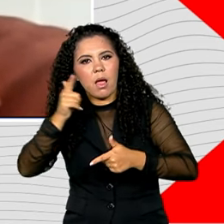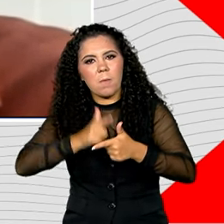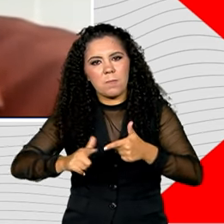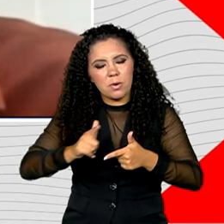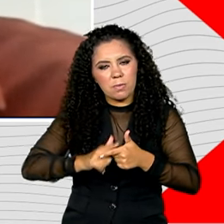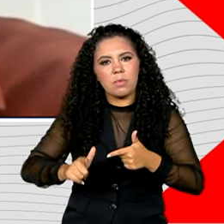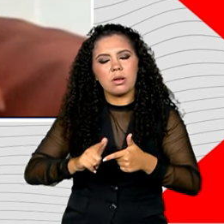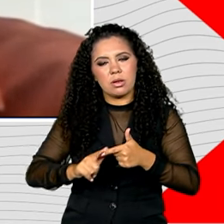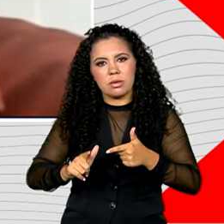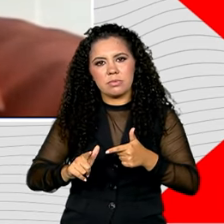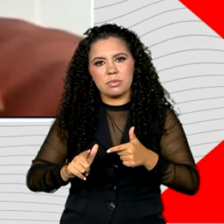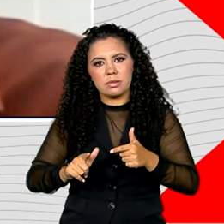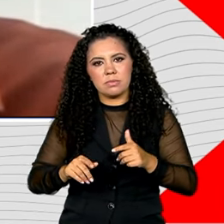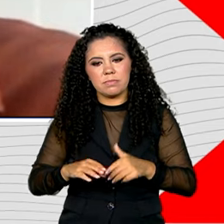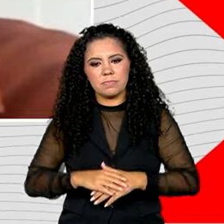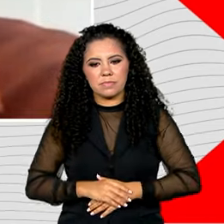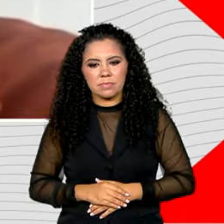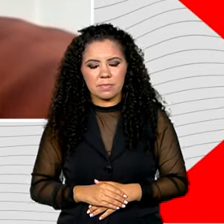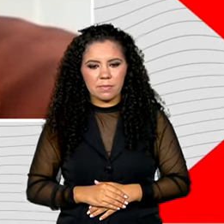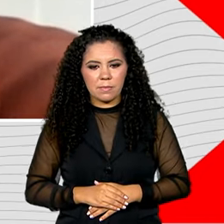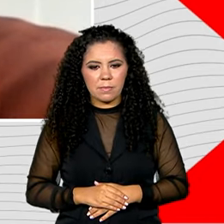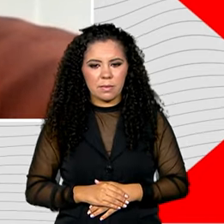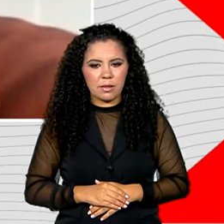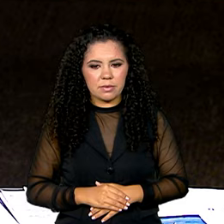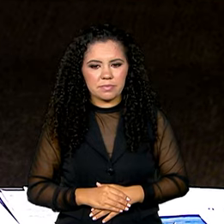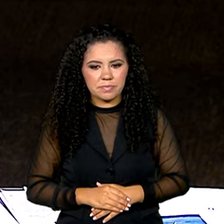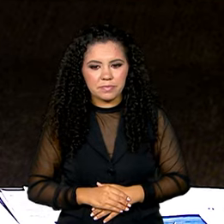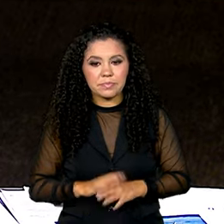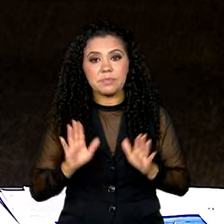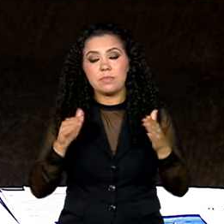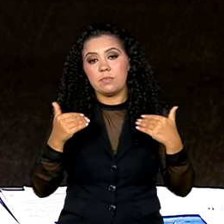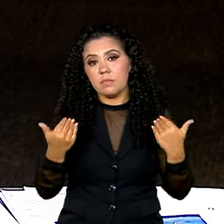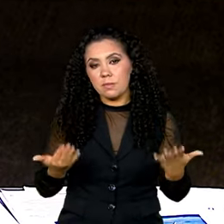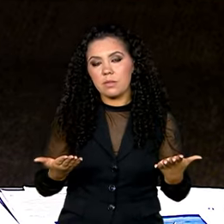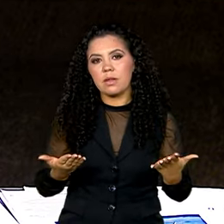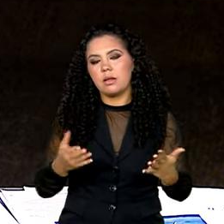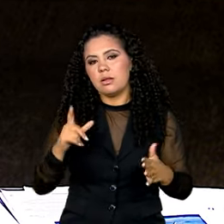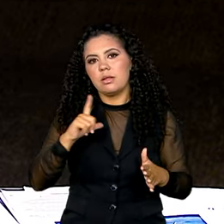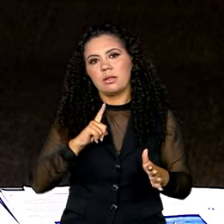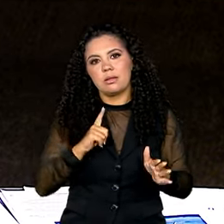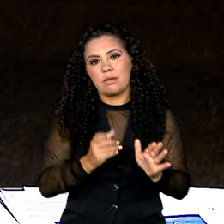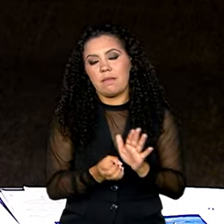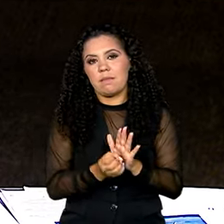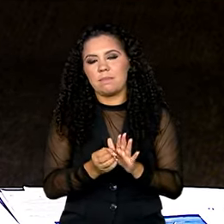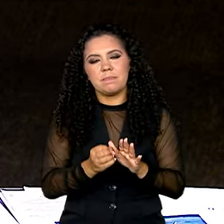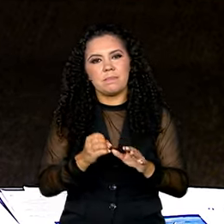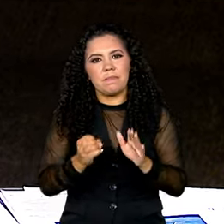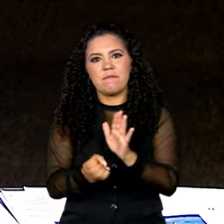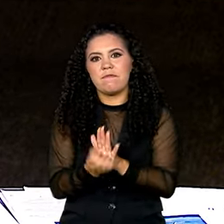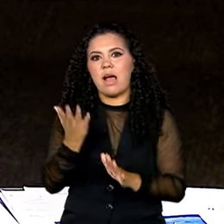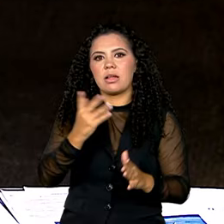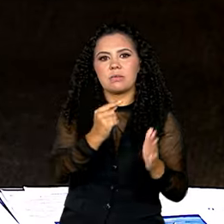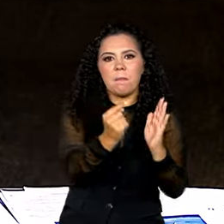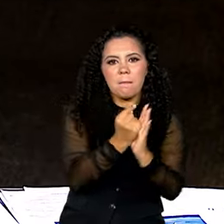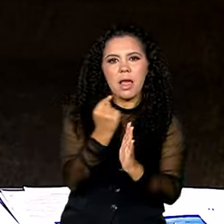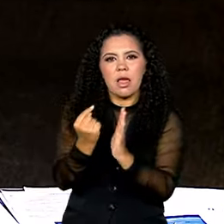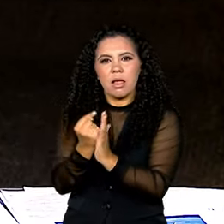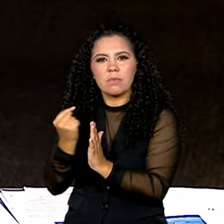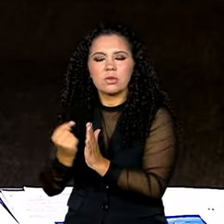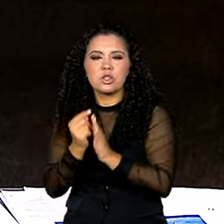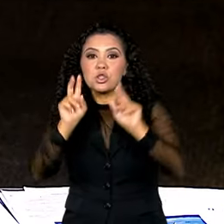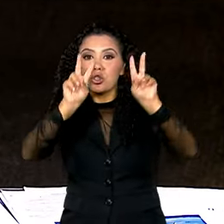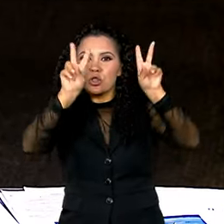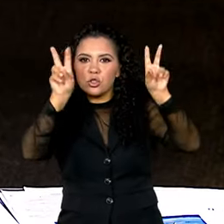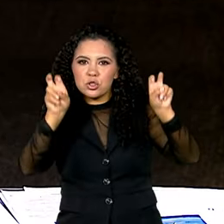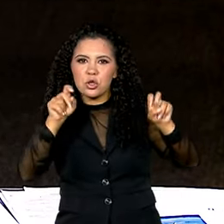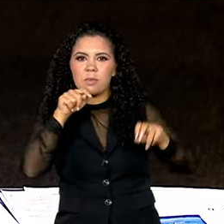carteiras do seguro defesa. É isso, Célio. Veja que várias perguntas elas voltam a esse tema